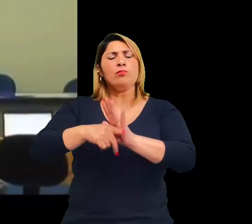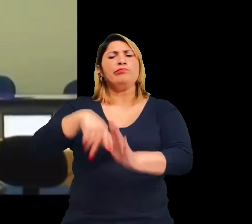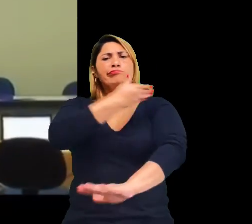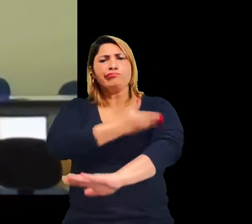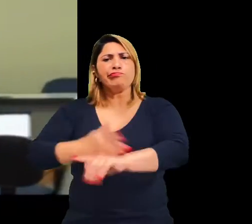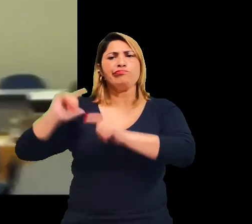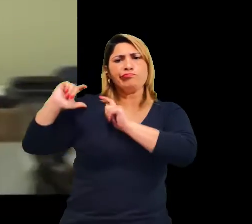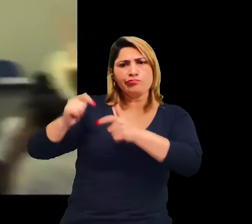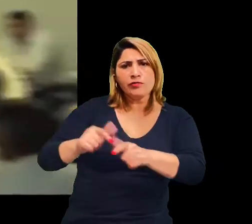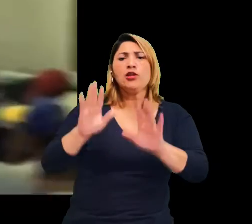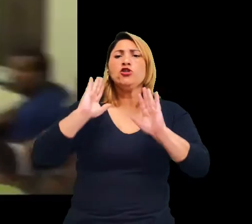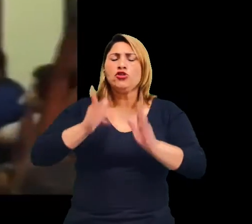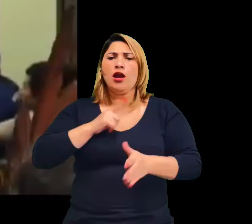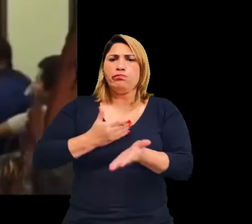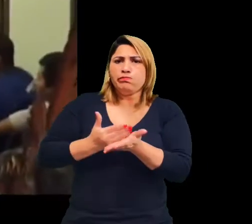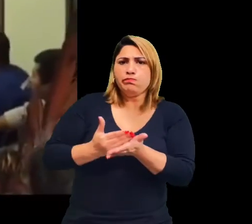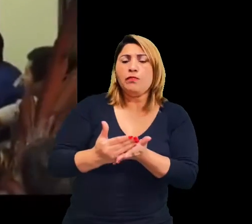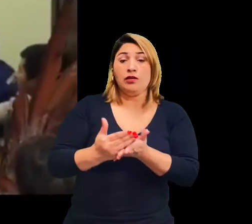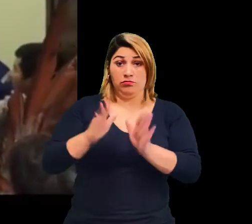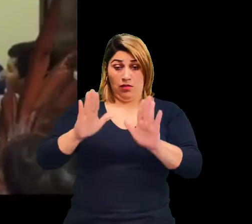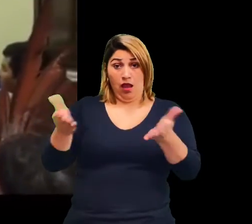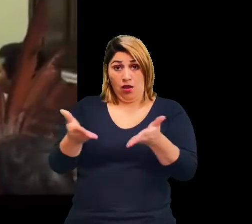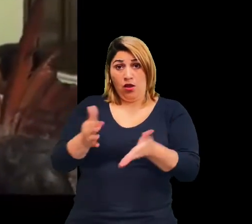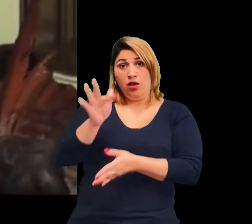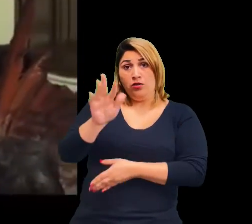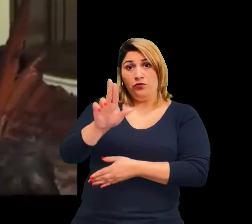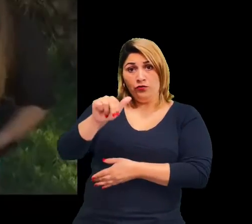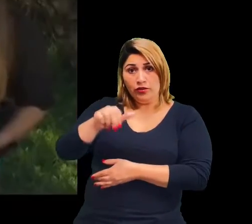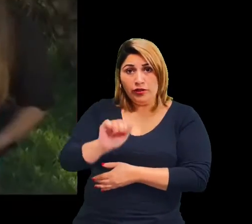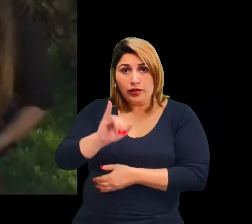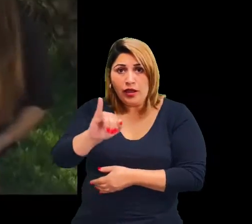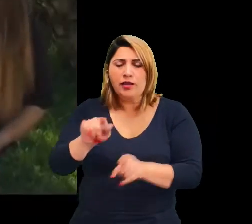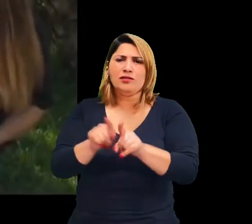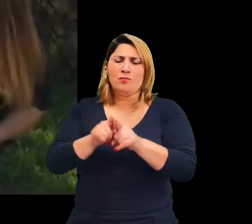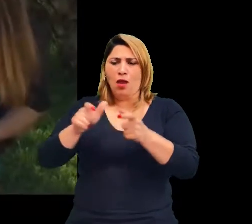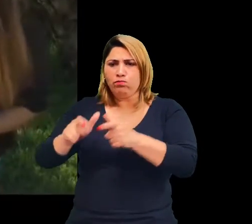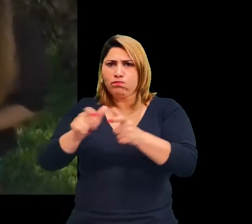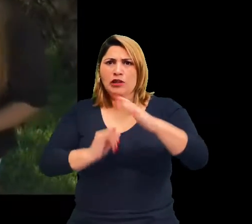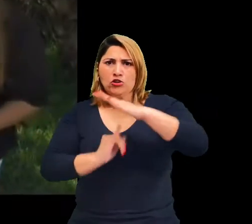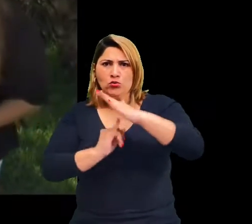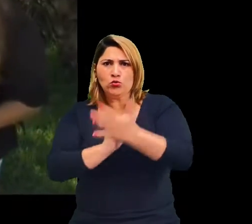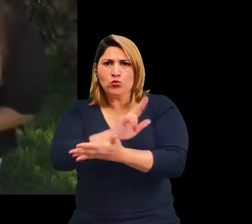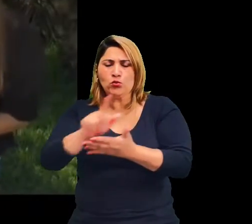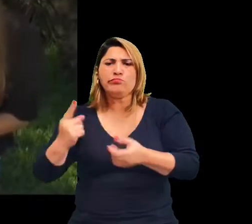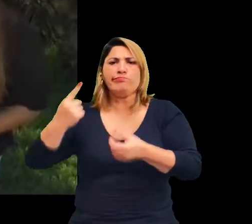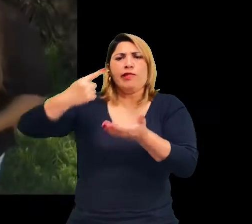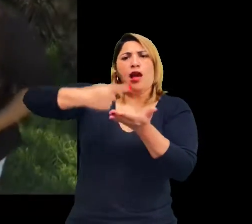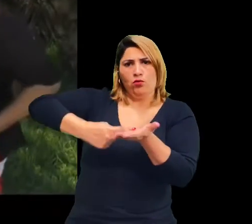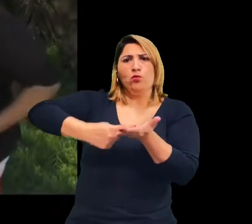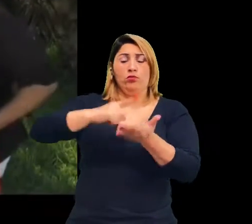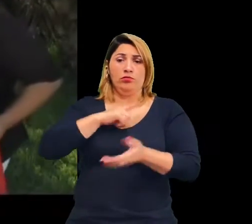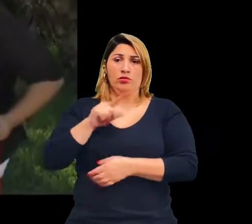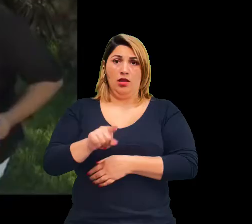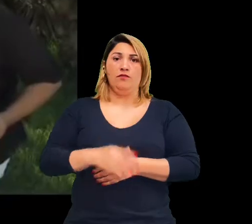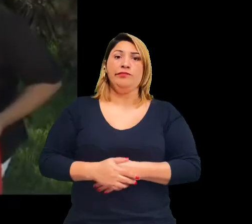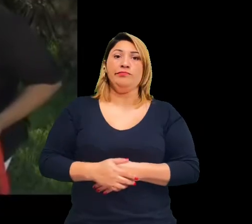encaminhada. Recentemente, a FUNAI e o ICMBio, Instituto Chico Mendes, chegaram a um acordo. Bom, então aqui você